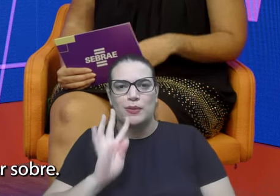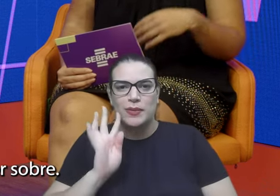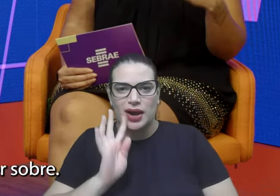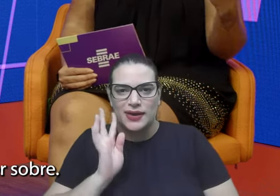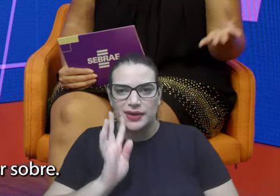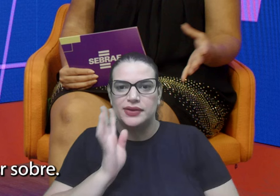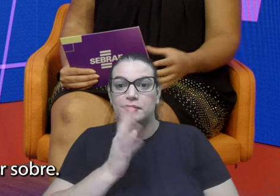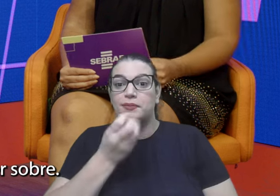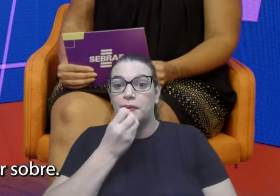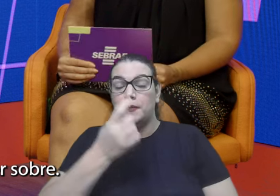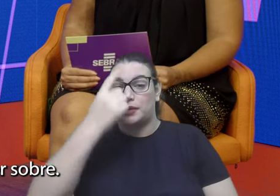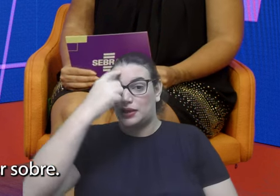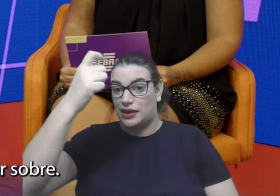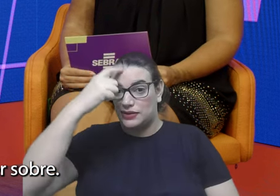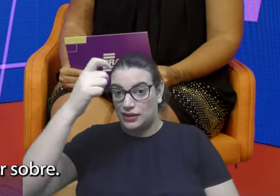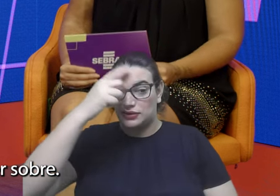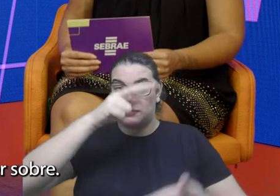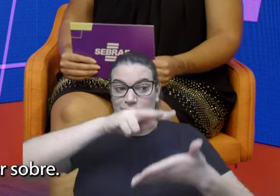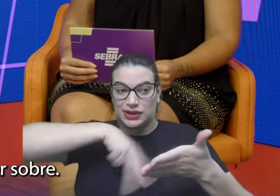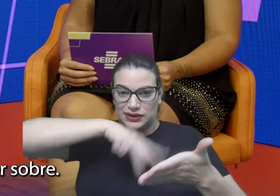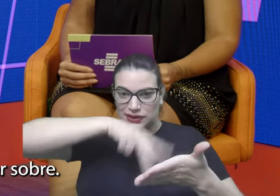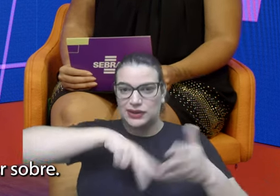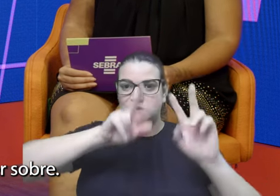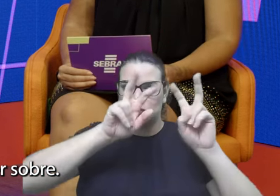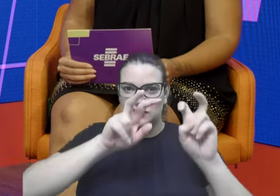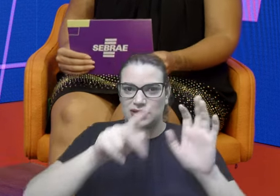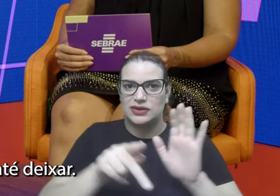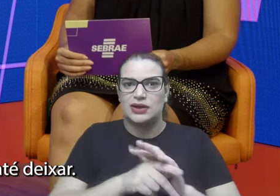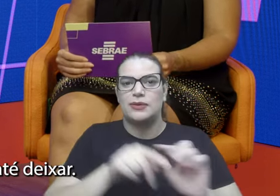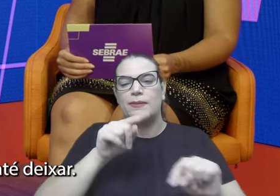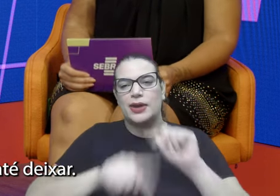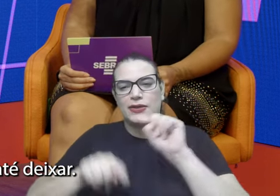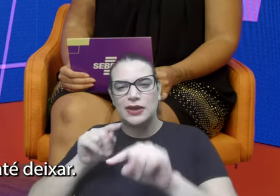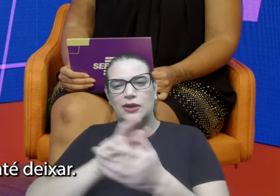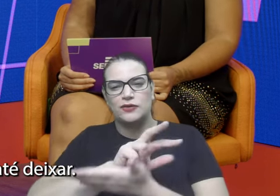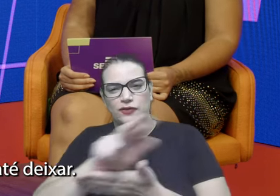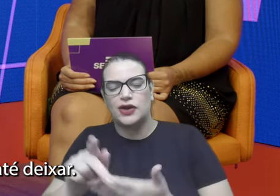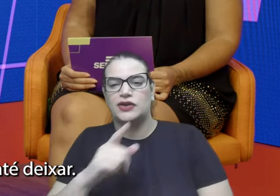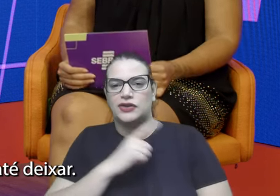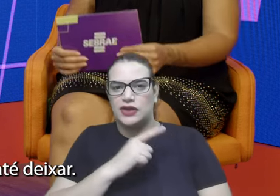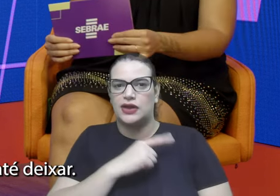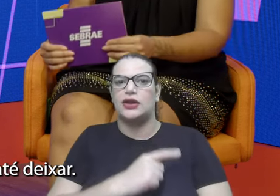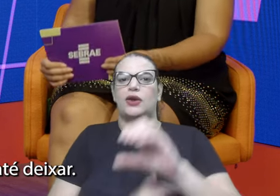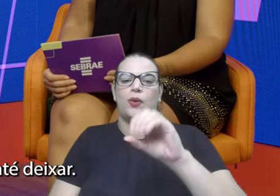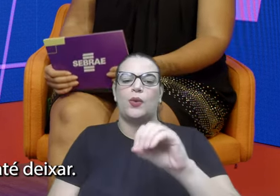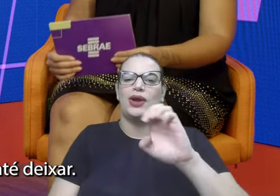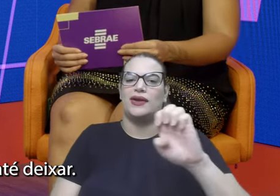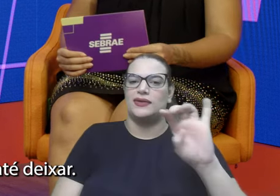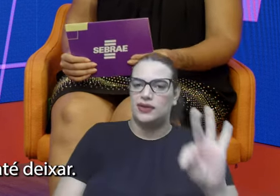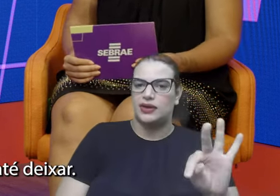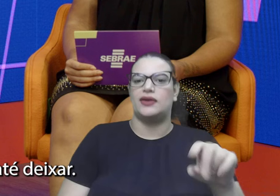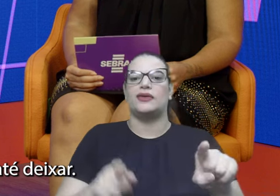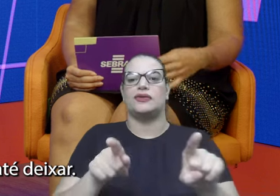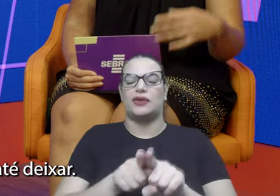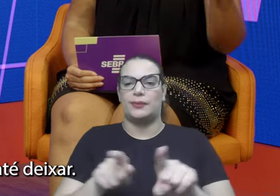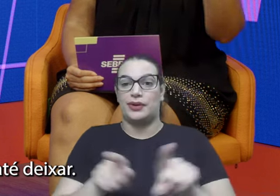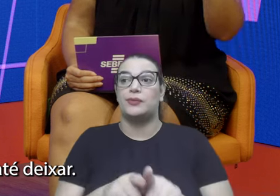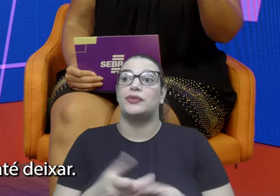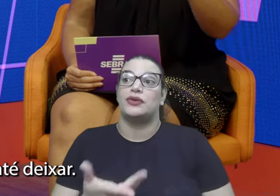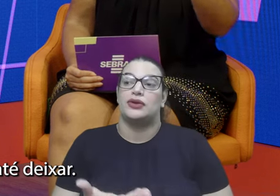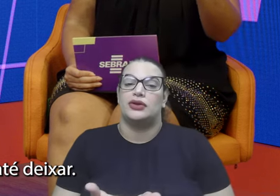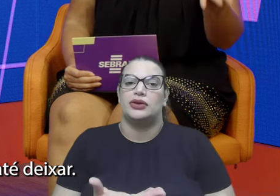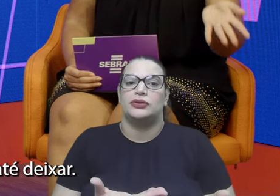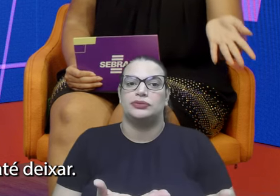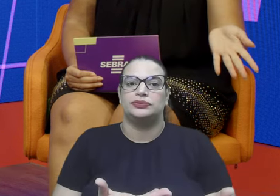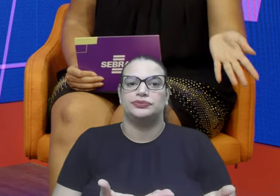para para ler sobre tem materiais da da oit mas também tem e a